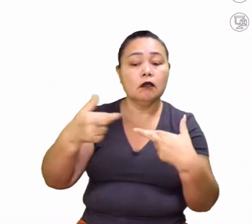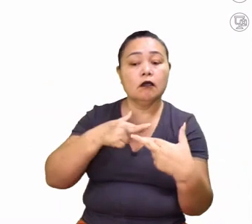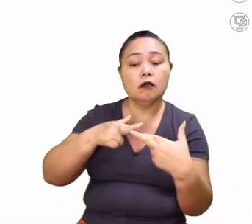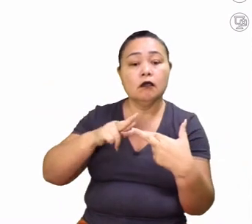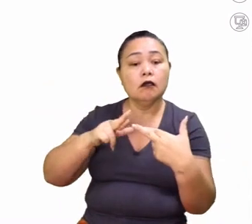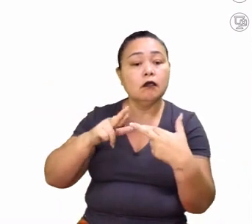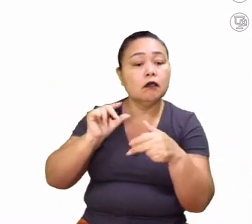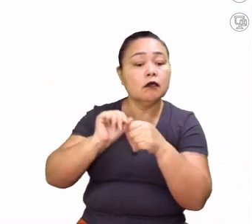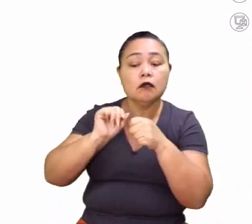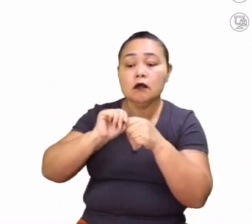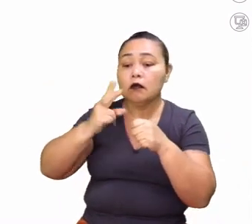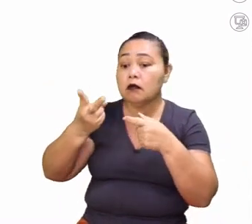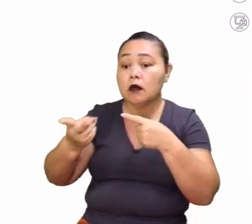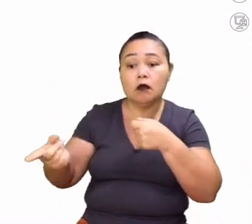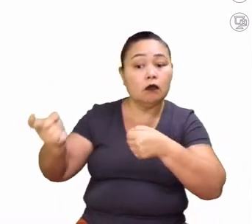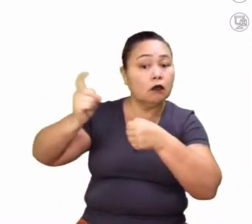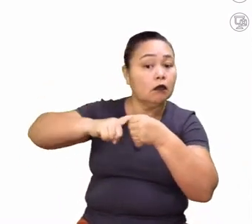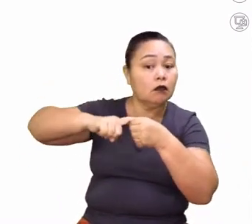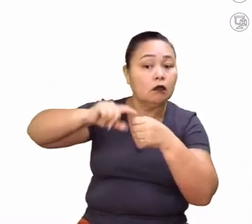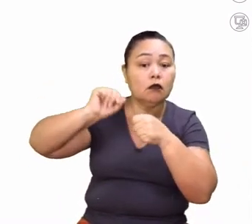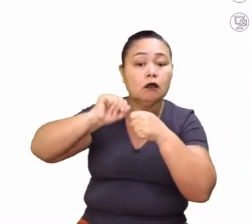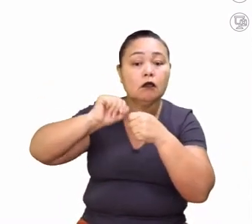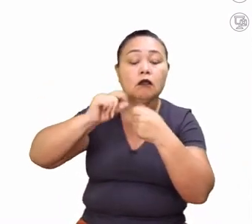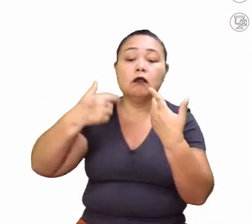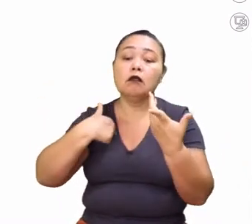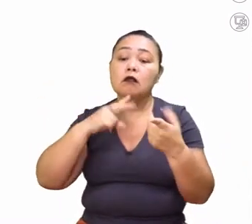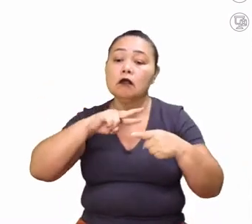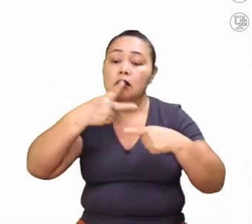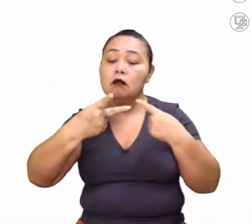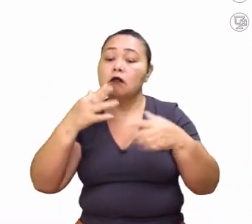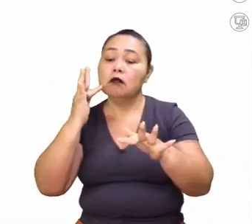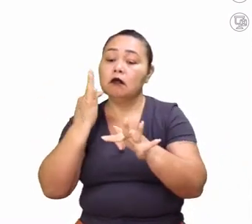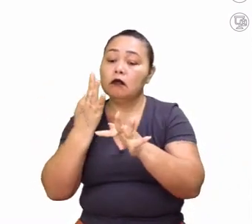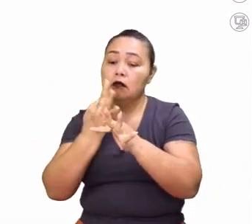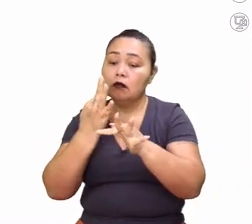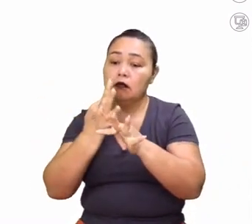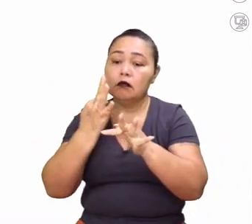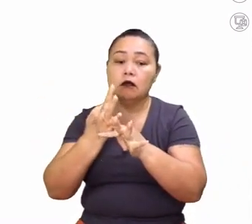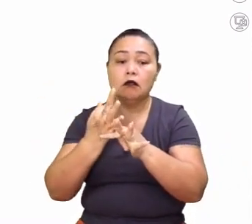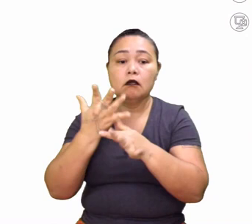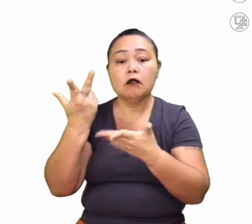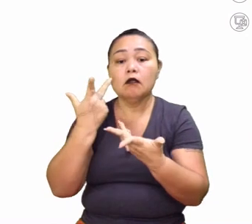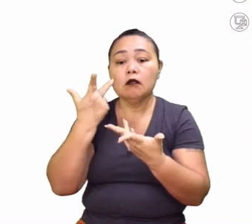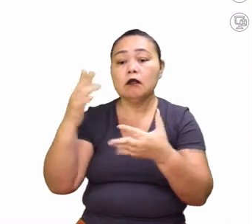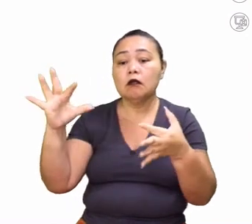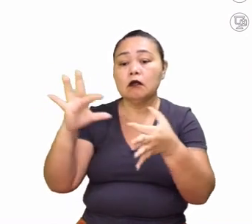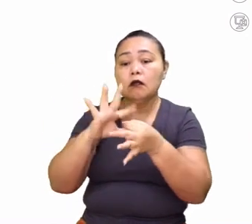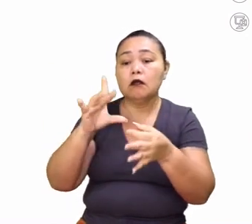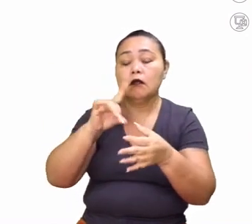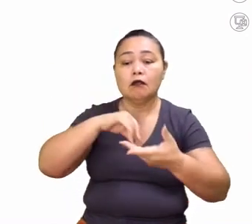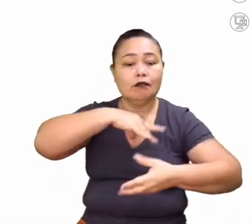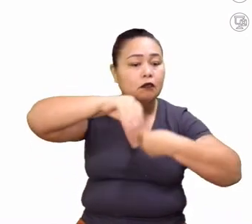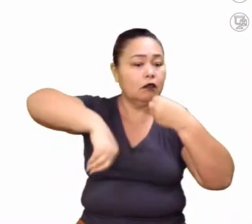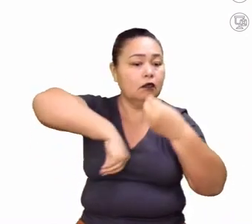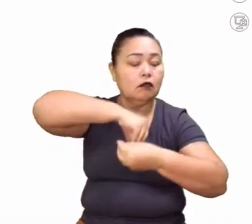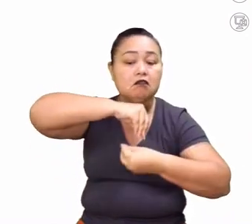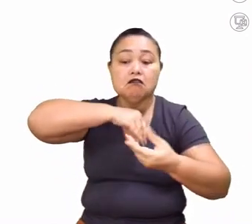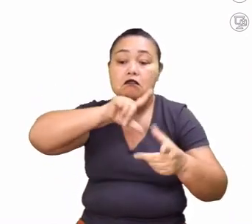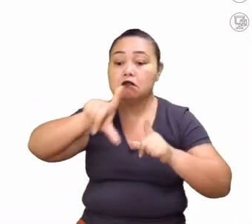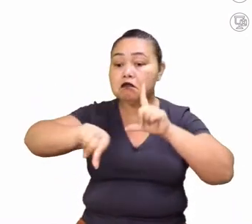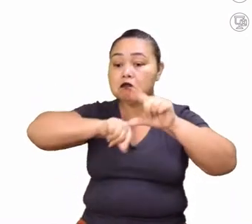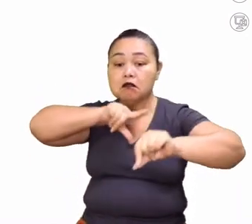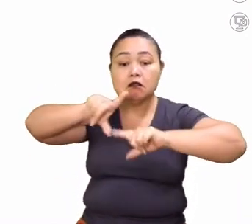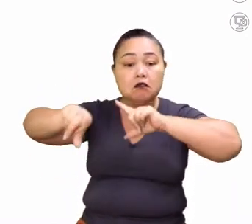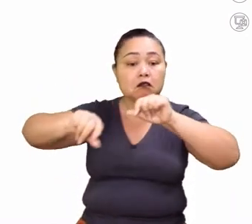à invers dos Estados de um sistema físico é comumente associado ao grau de desordem ou